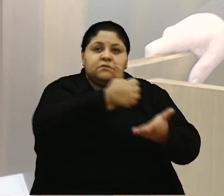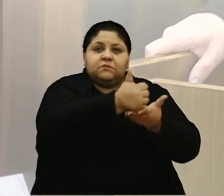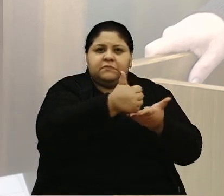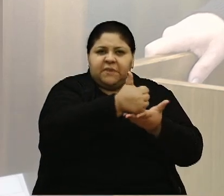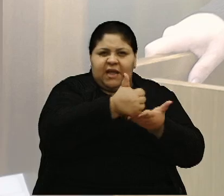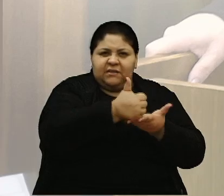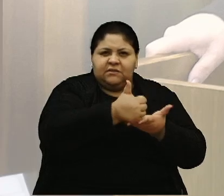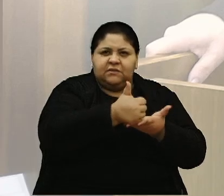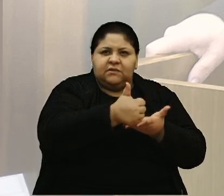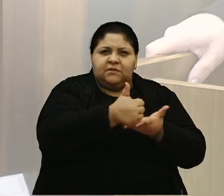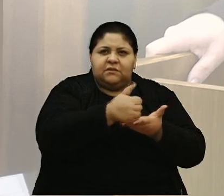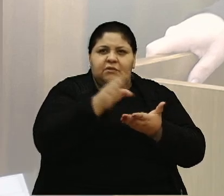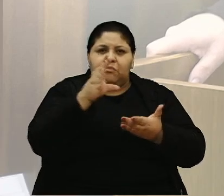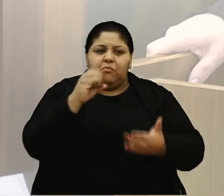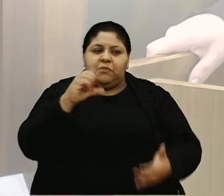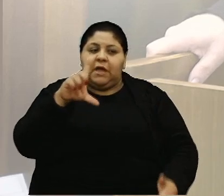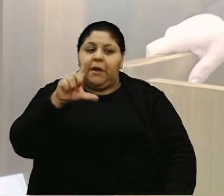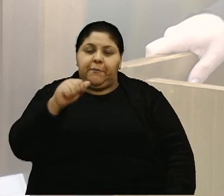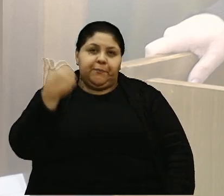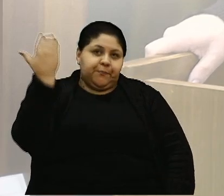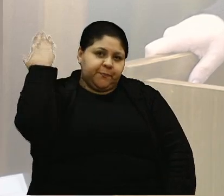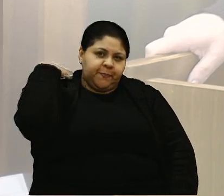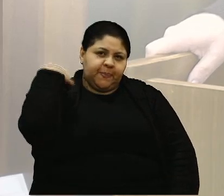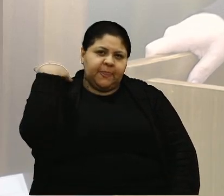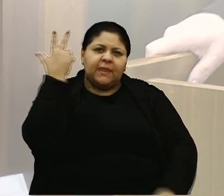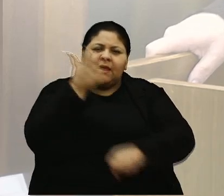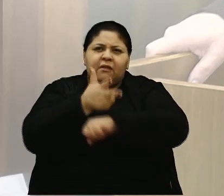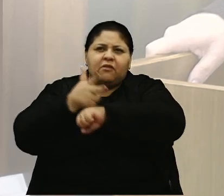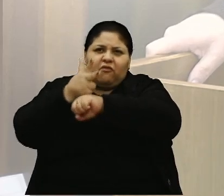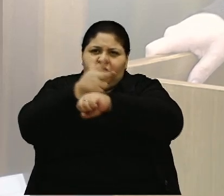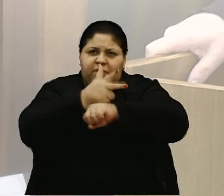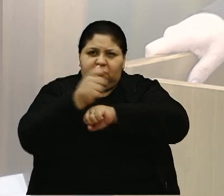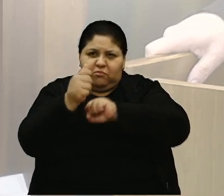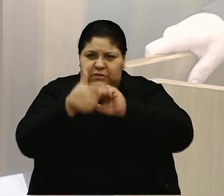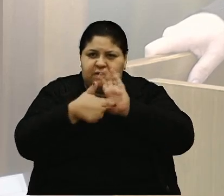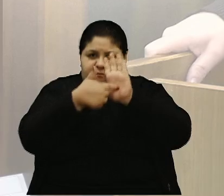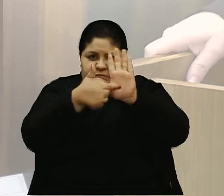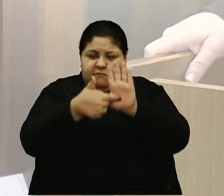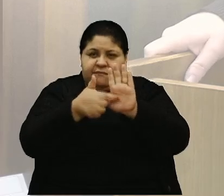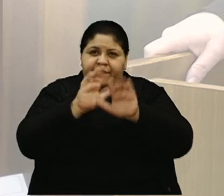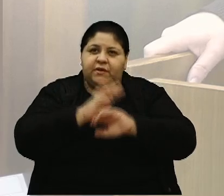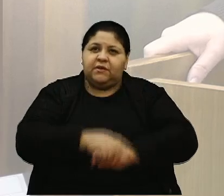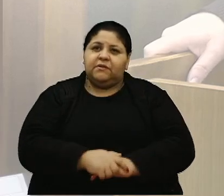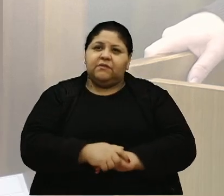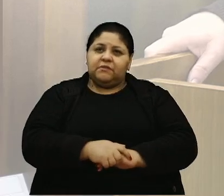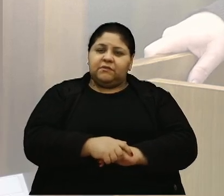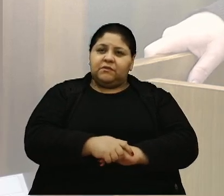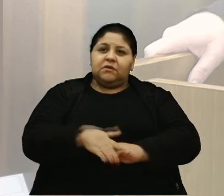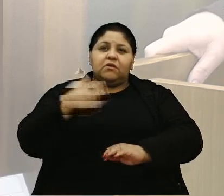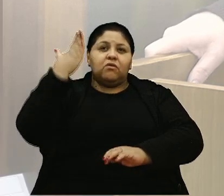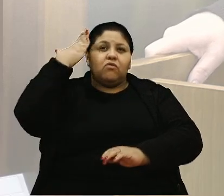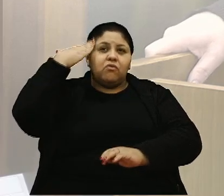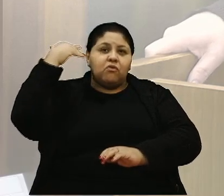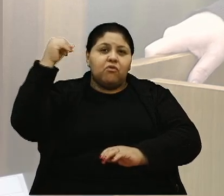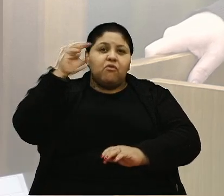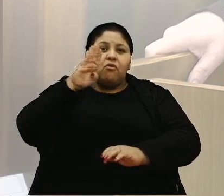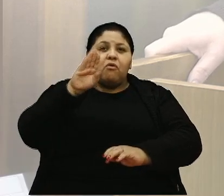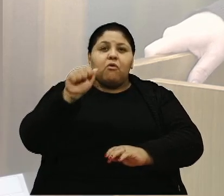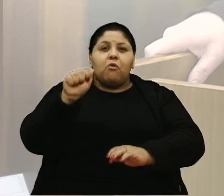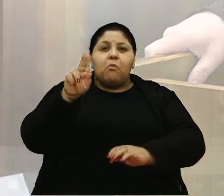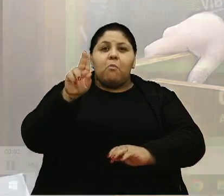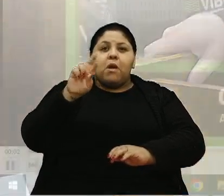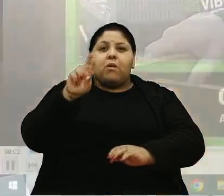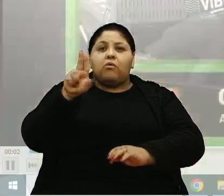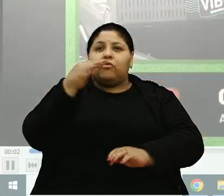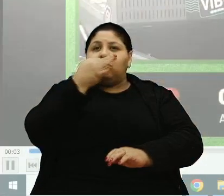Básico, tenho bola nas costas. A gente tem um vídeo aqui, se vocês puderem acompanhar comigo, pessoal. A fama que é do Bauru de Caxias. Ir